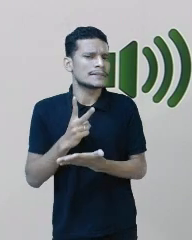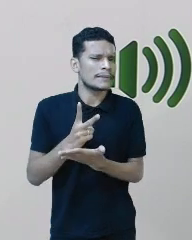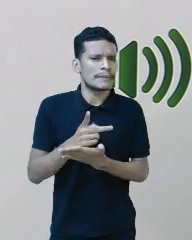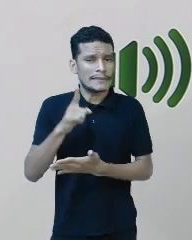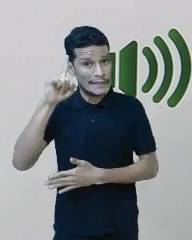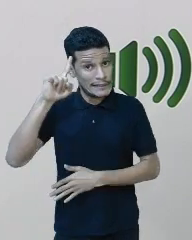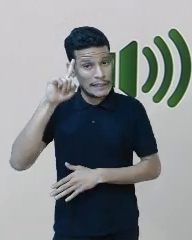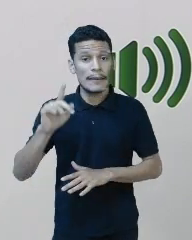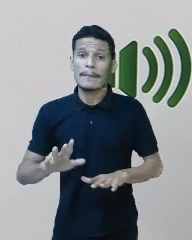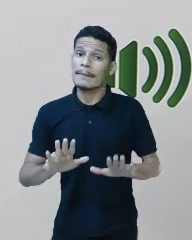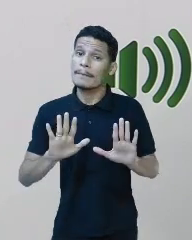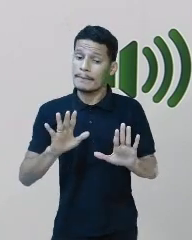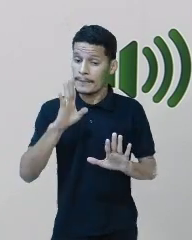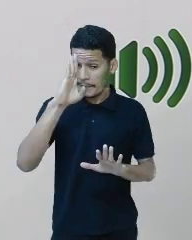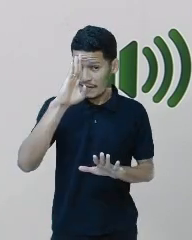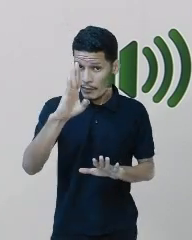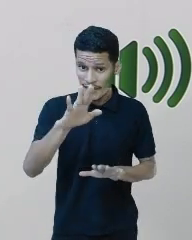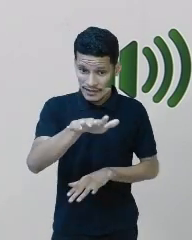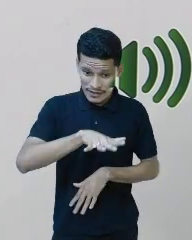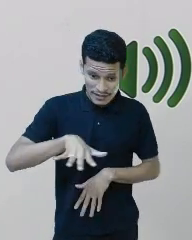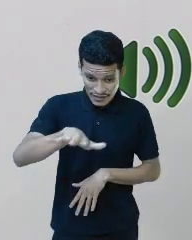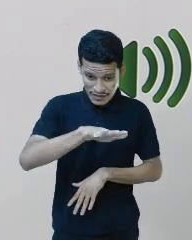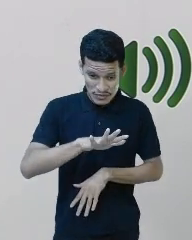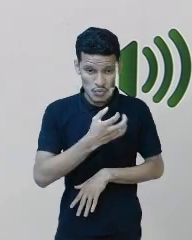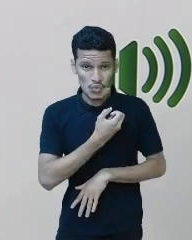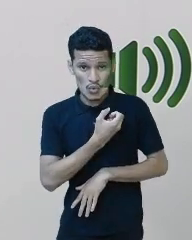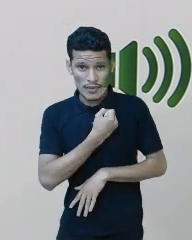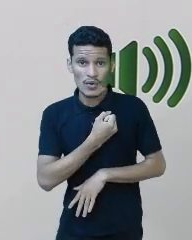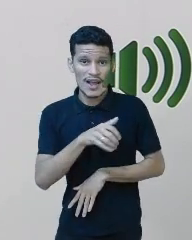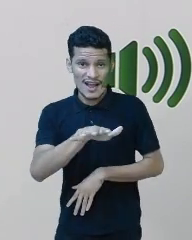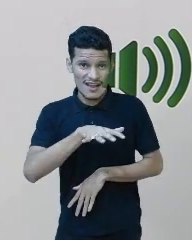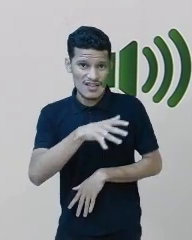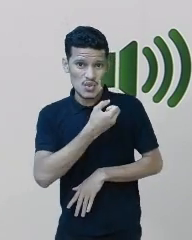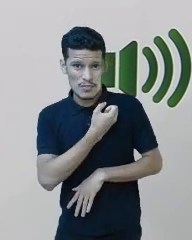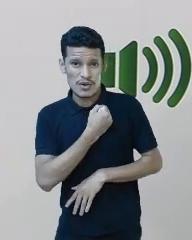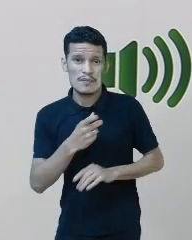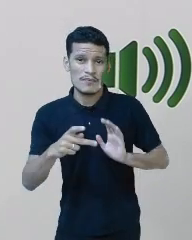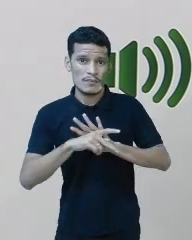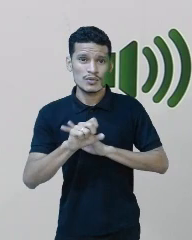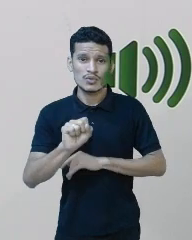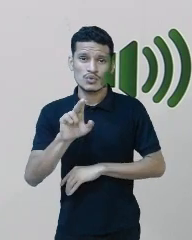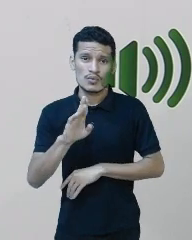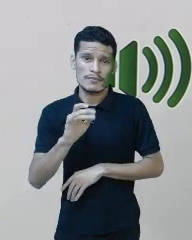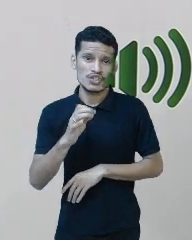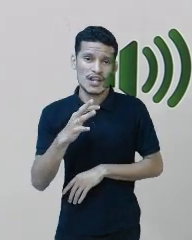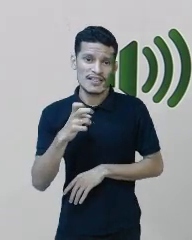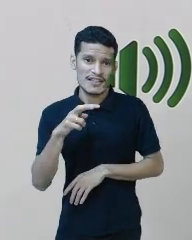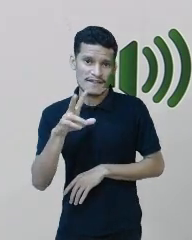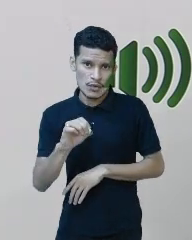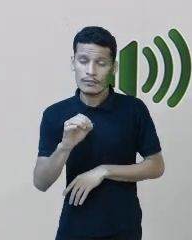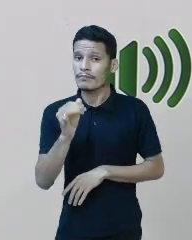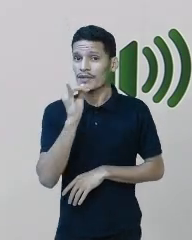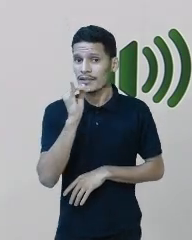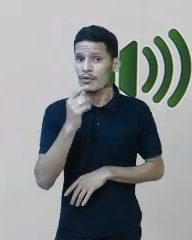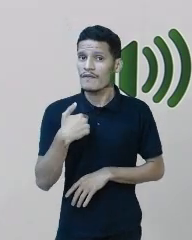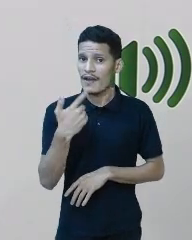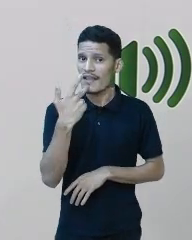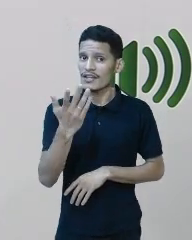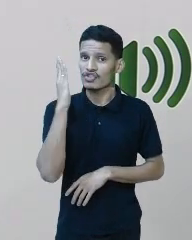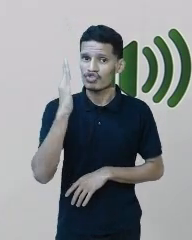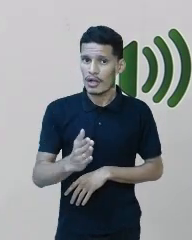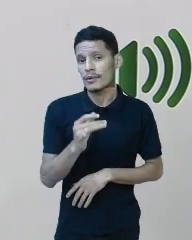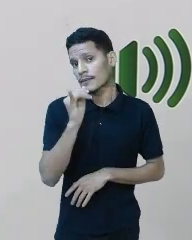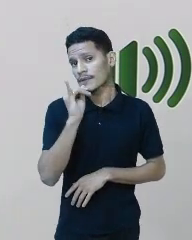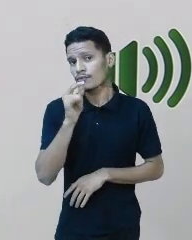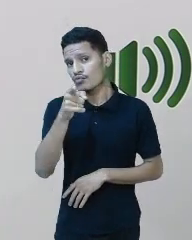dia, né? Principalmente em relação ao número do substantivo. Então, por exemplo, como eu falei antes, né? Você